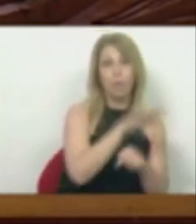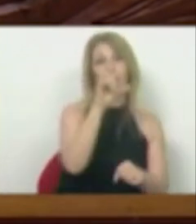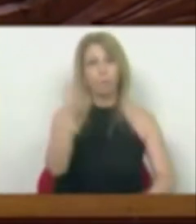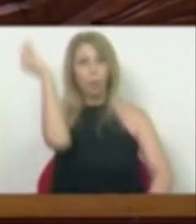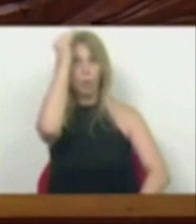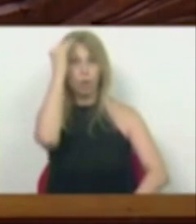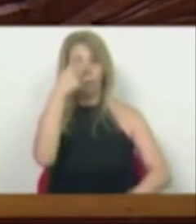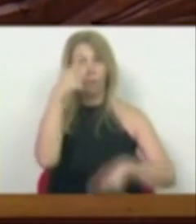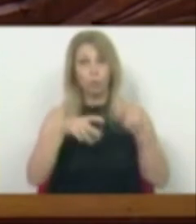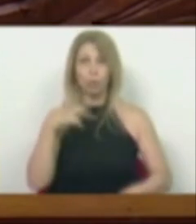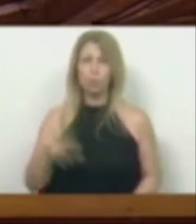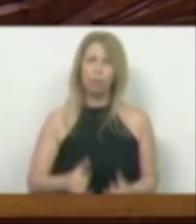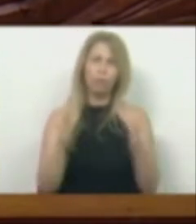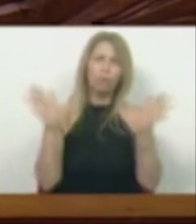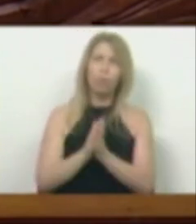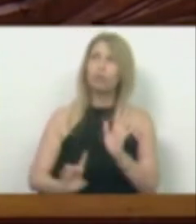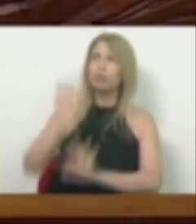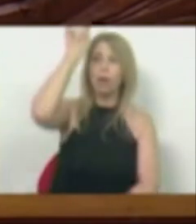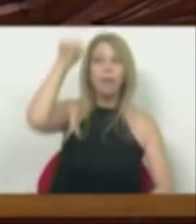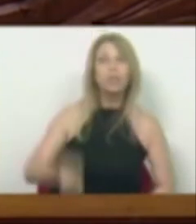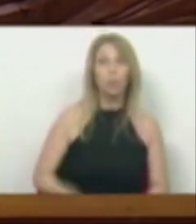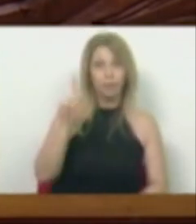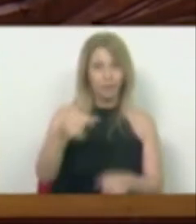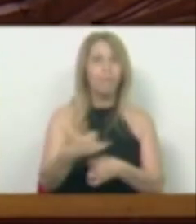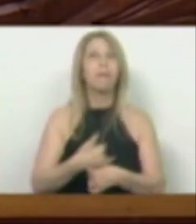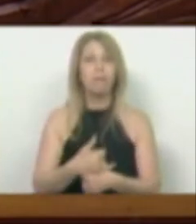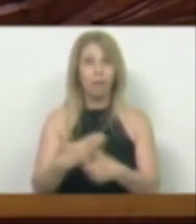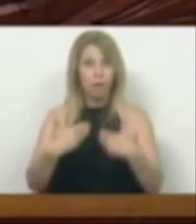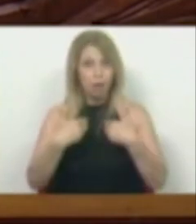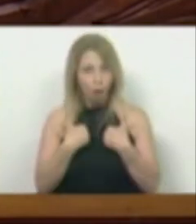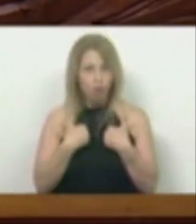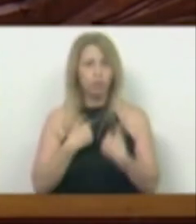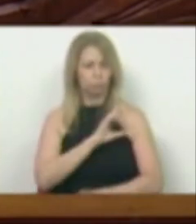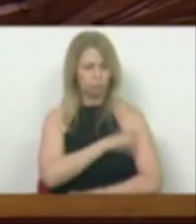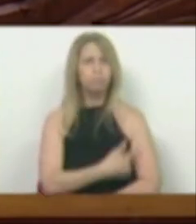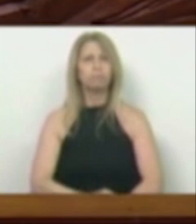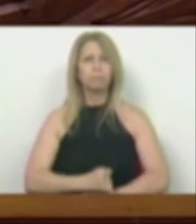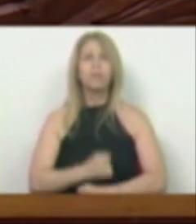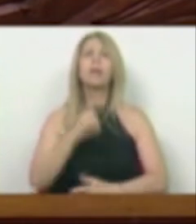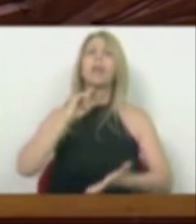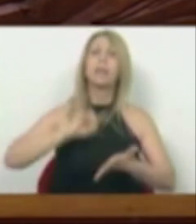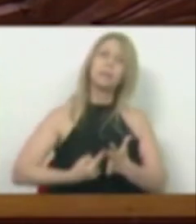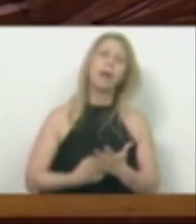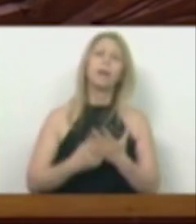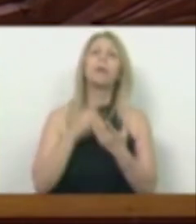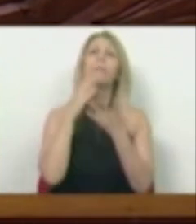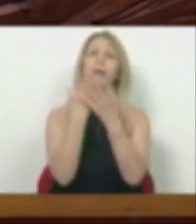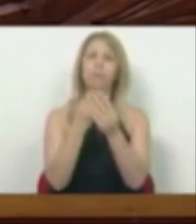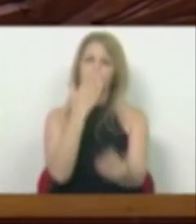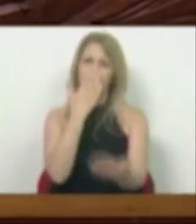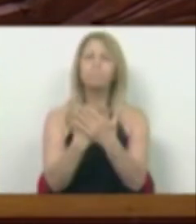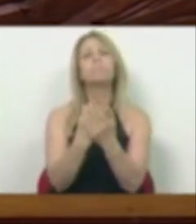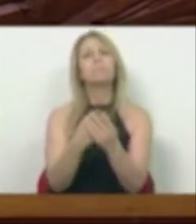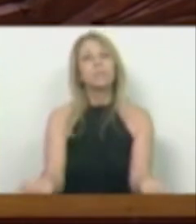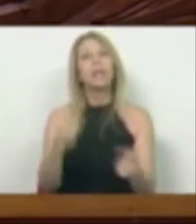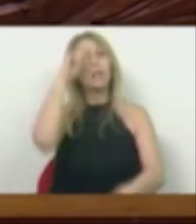portugueses todos de norte a sul e das ilhas. Da nossa parte, temos a energia necessária para fazer face às dificuldades e